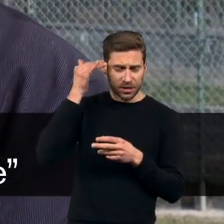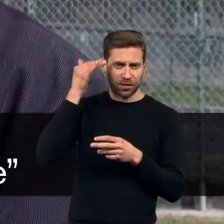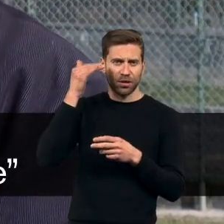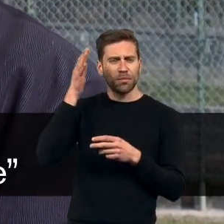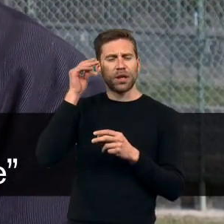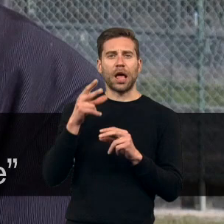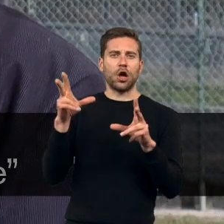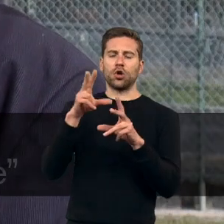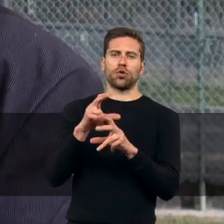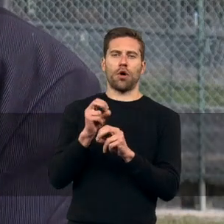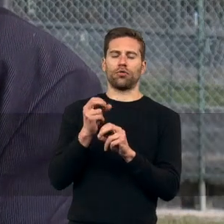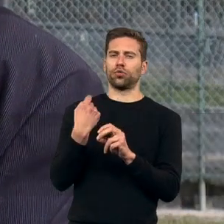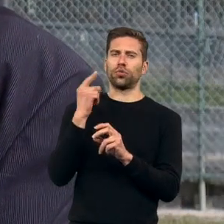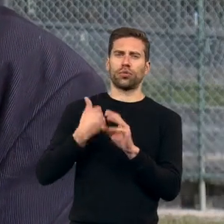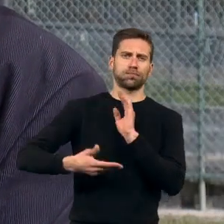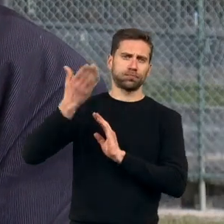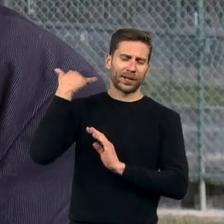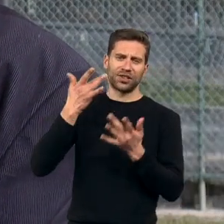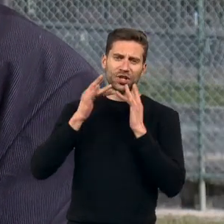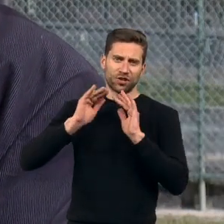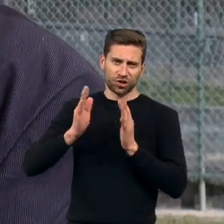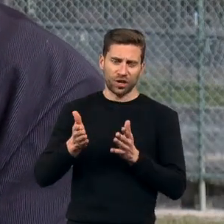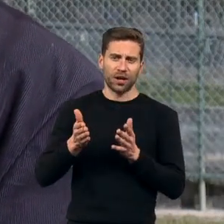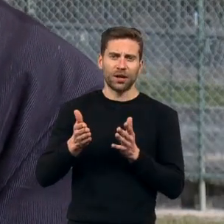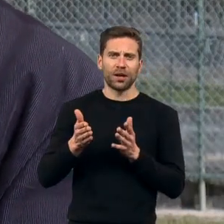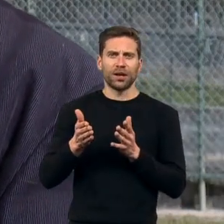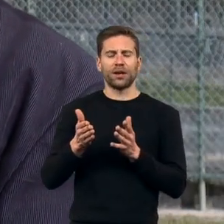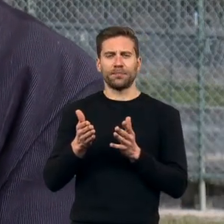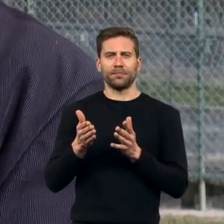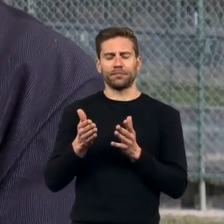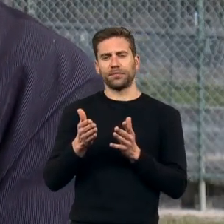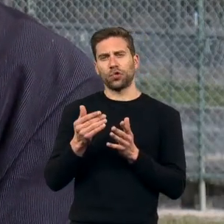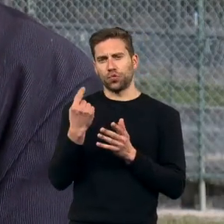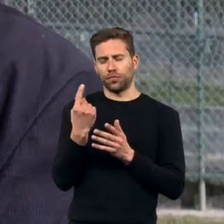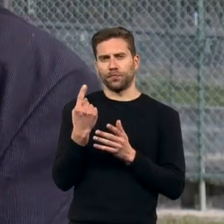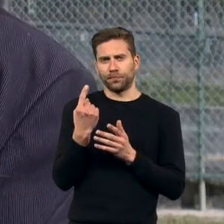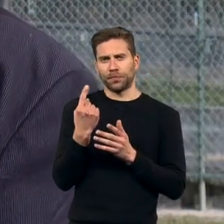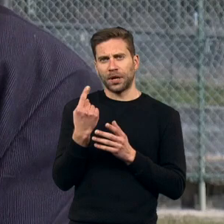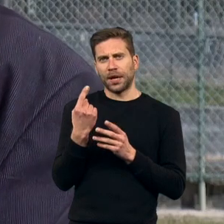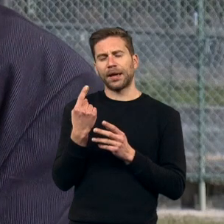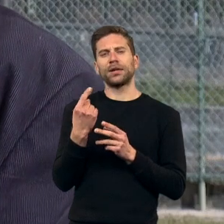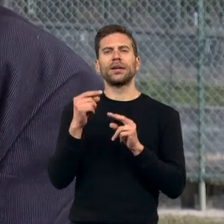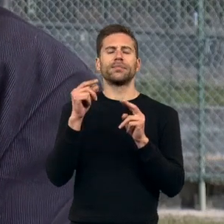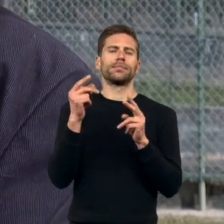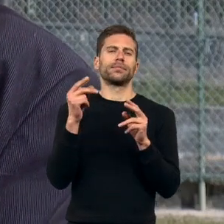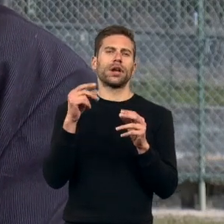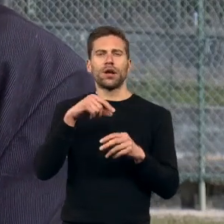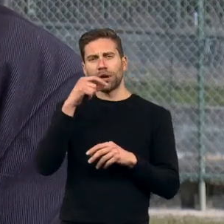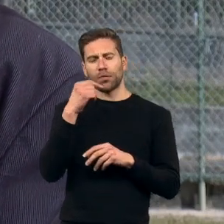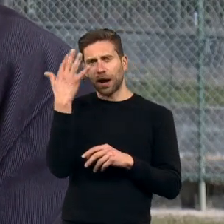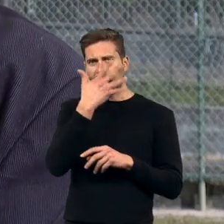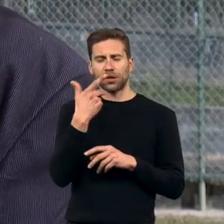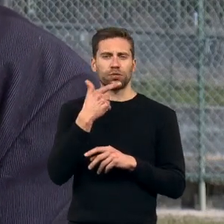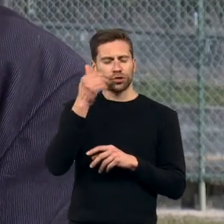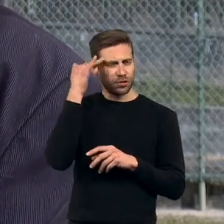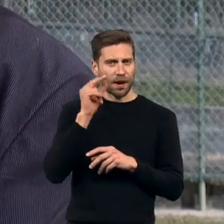Já tínhamos feito uma peça que foi o Eu Não Sou o Rapapor, em que os protagonistas também eram dois velhos, num banco